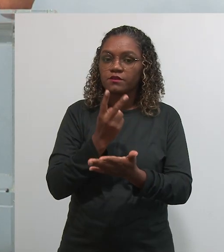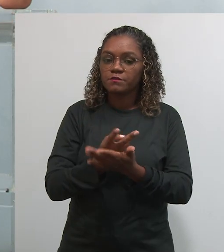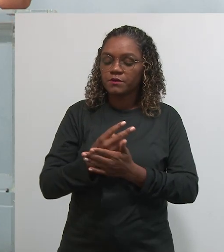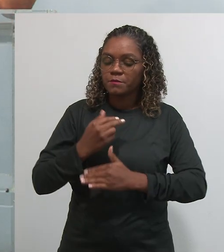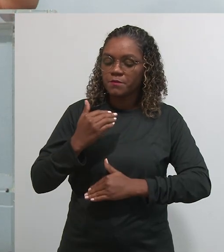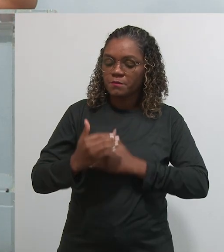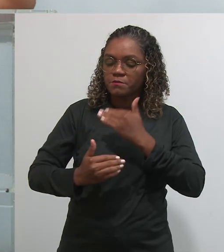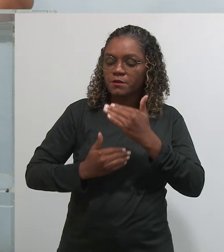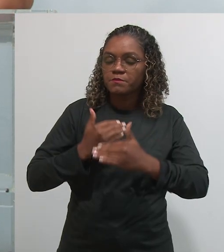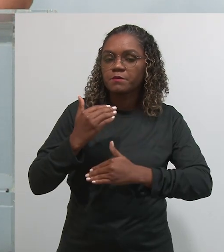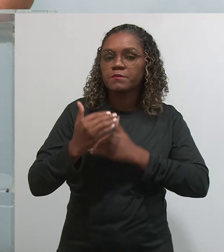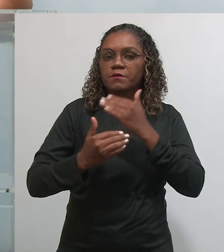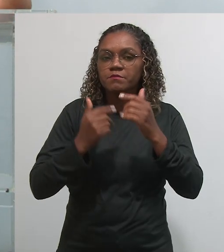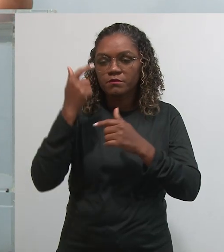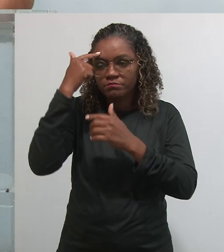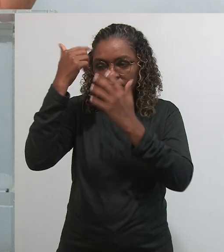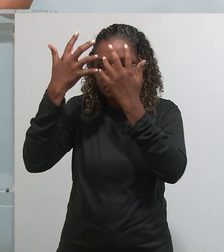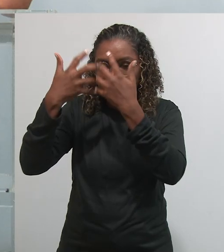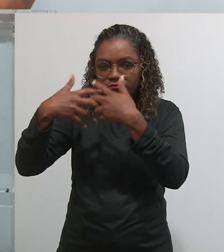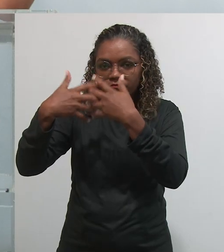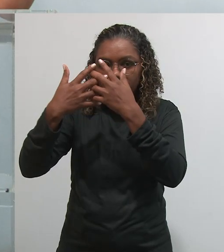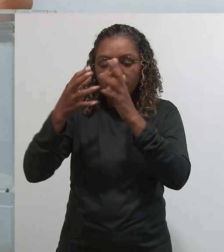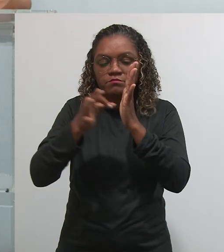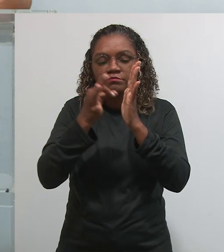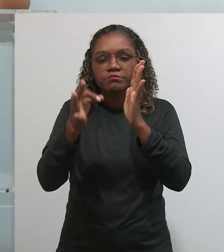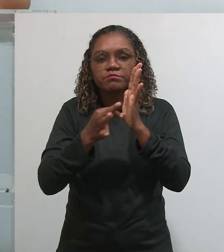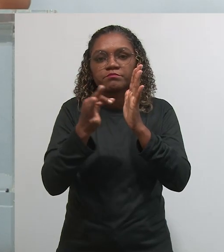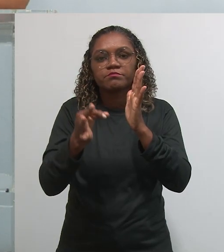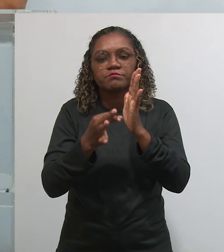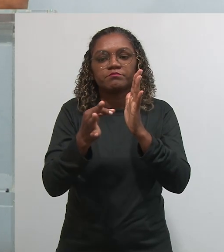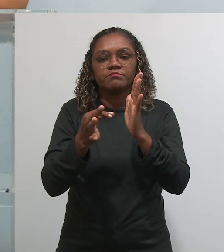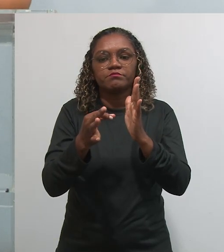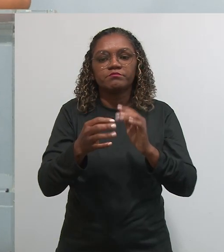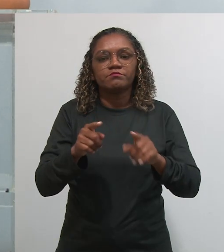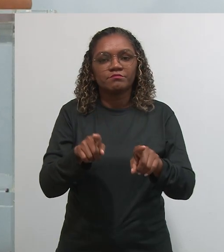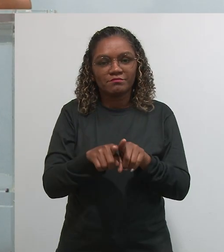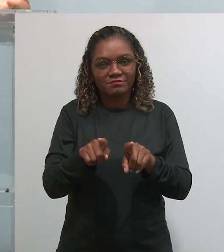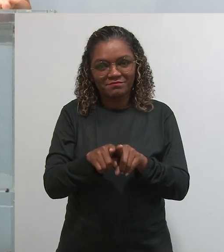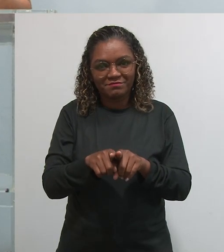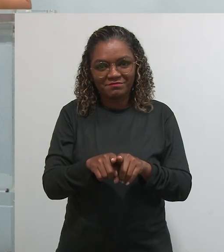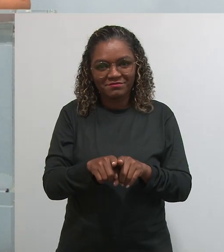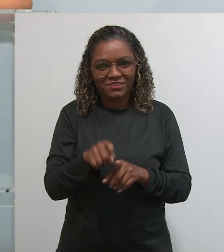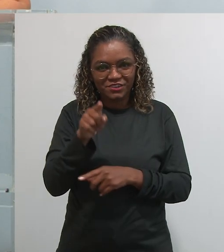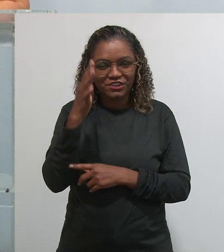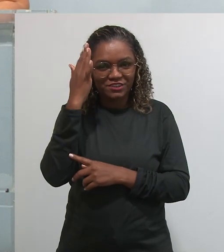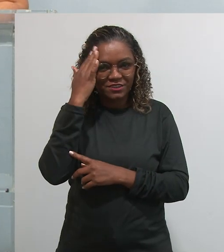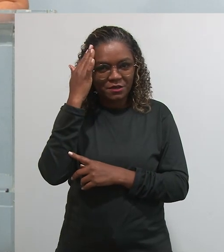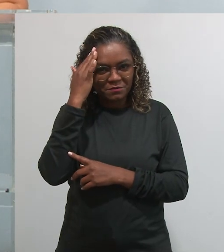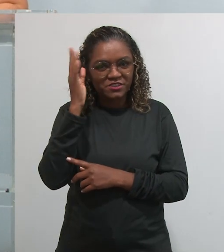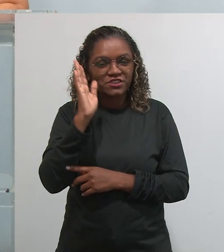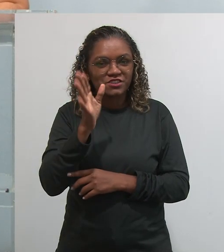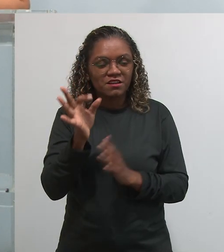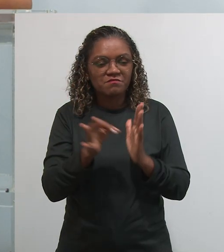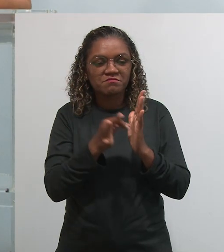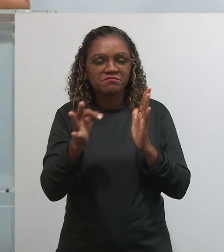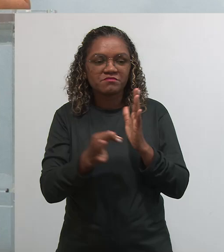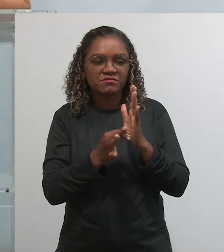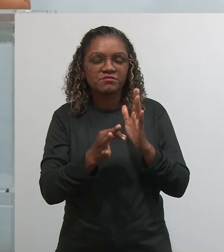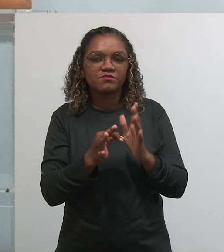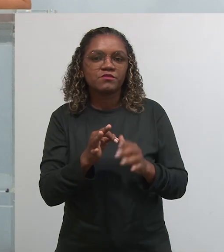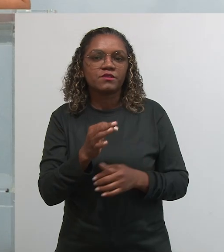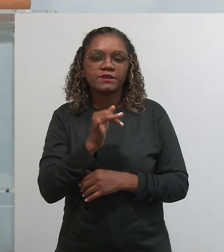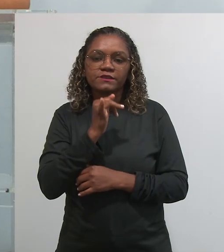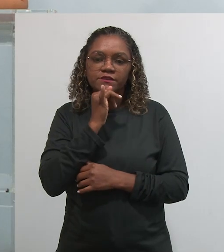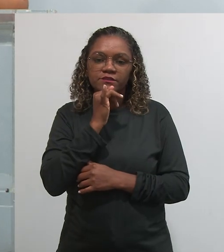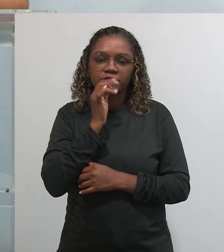sempre dispostos a refletir e criticar. Até parece que você nunca criticou ninguém na sua vida, né? Olha para o